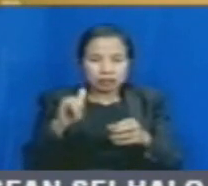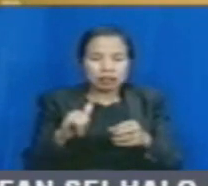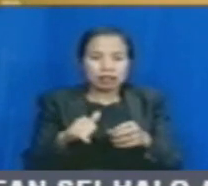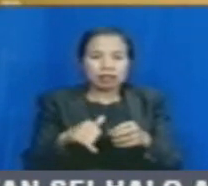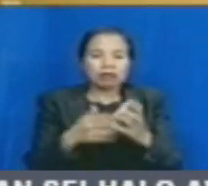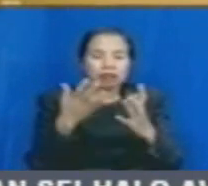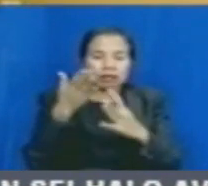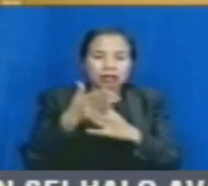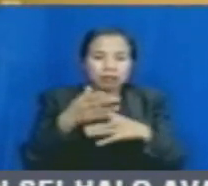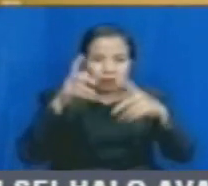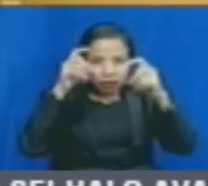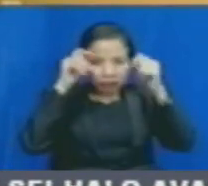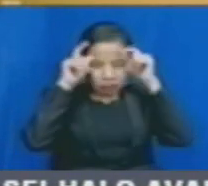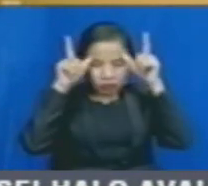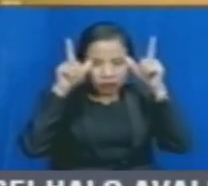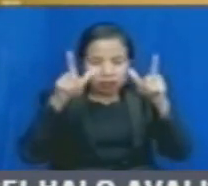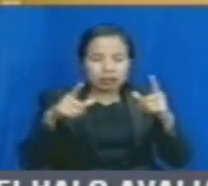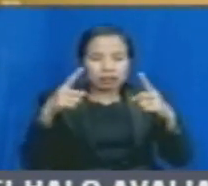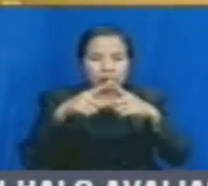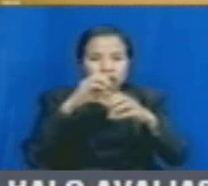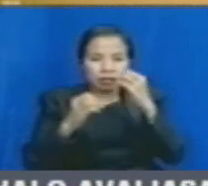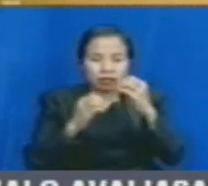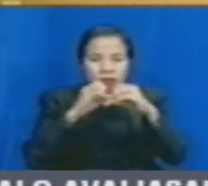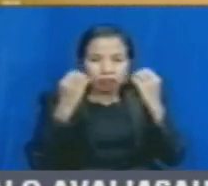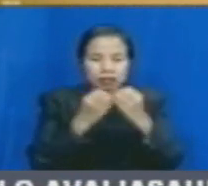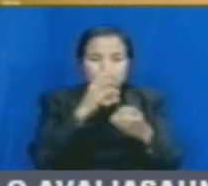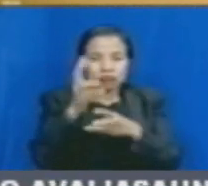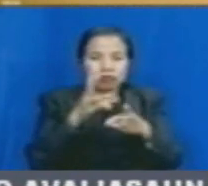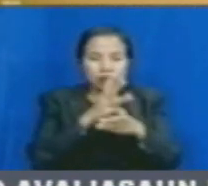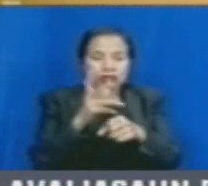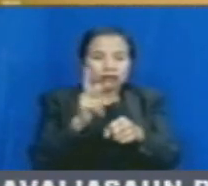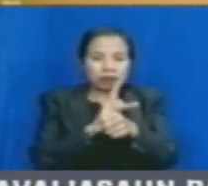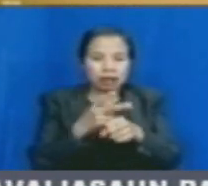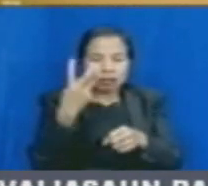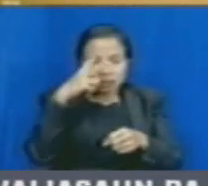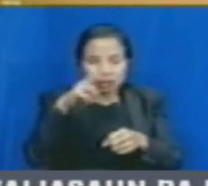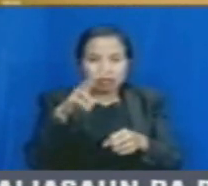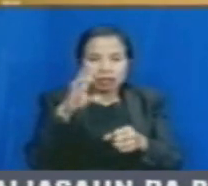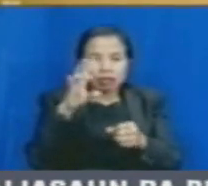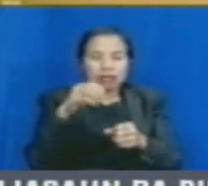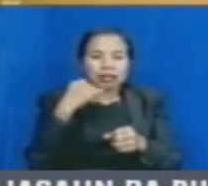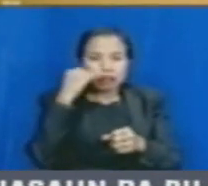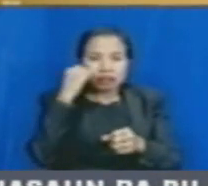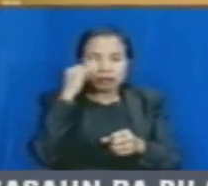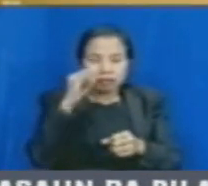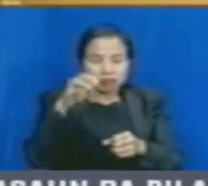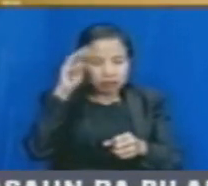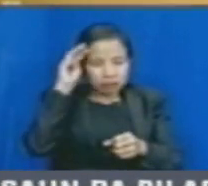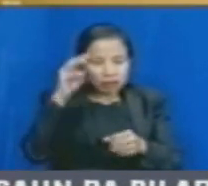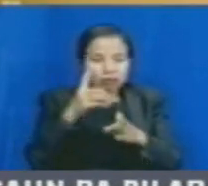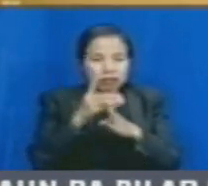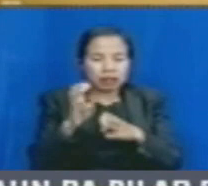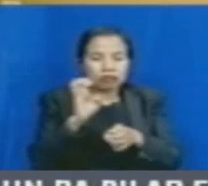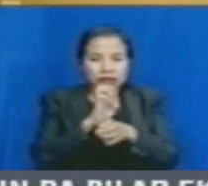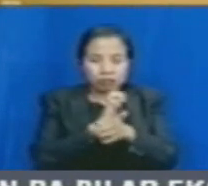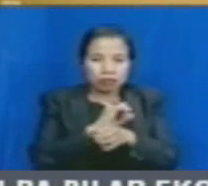Timor-Leste para a Organização Mundial do Comércio. Turma acompanha a entrevista ao ministro coordenador Assunto Econômico, Joaquim